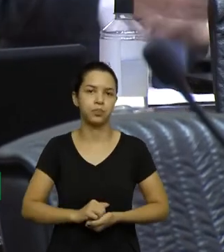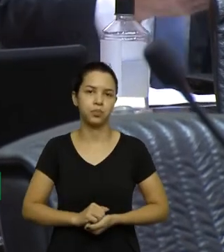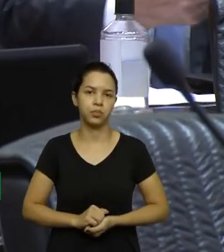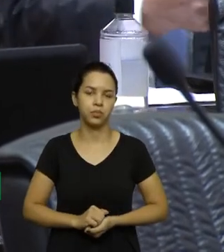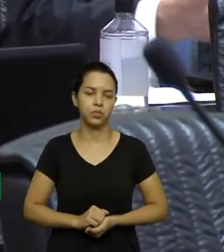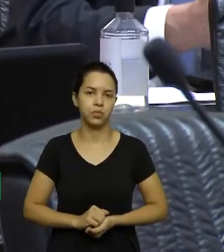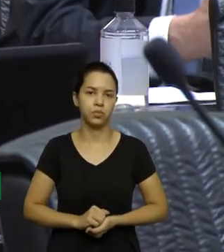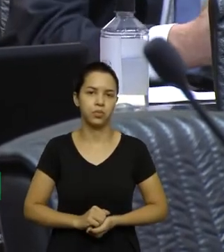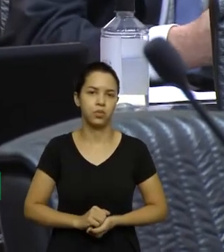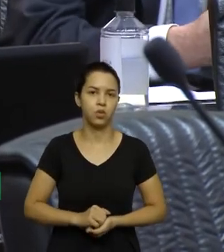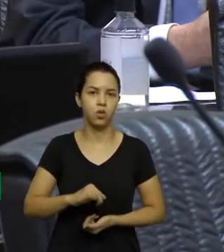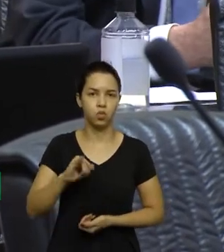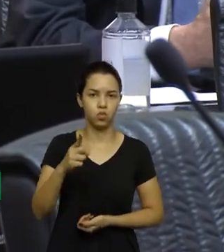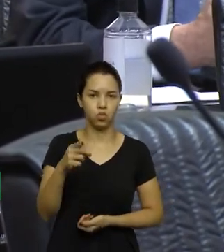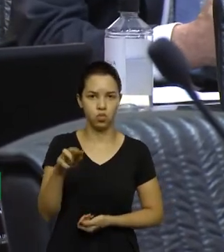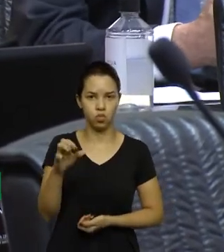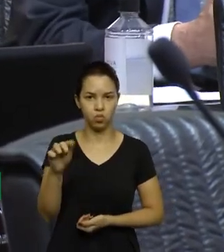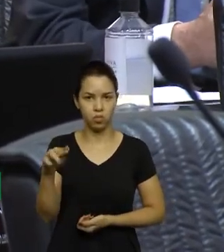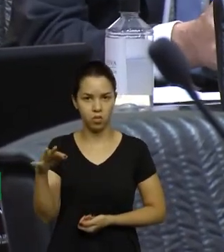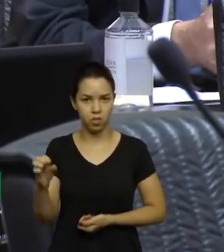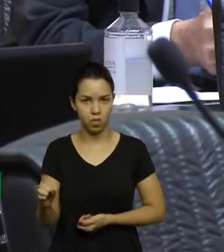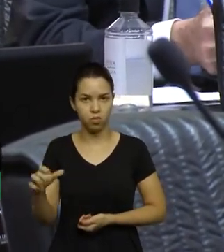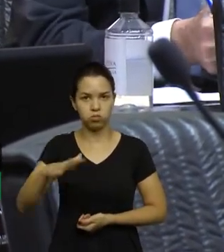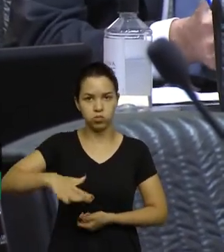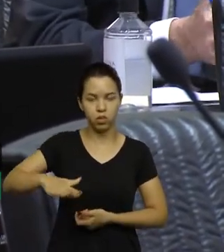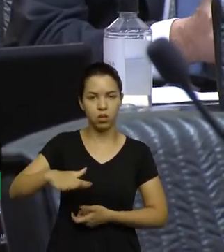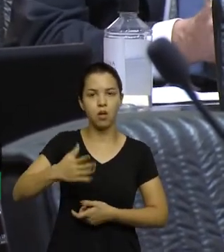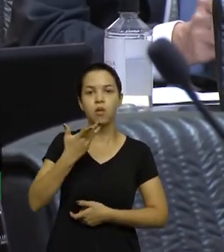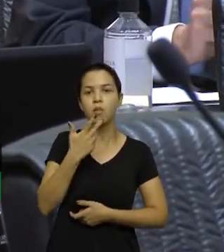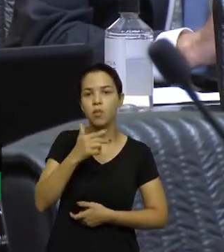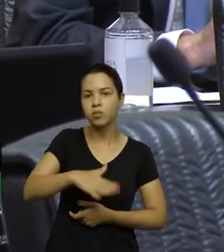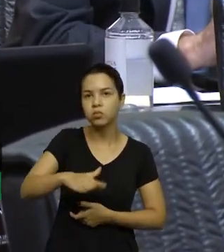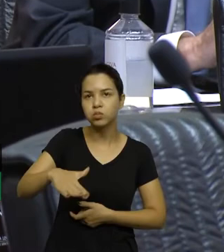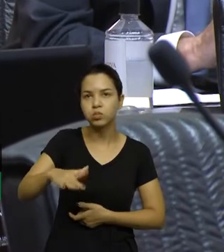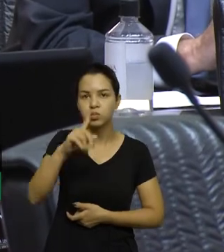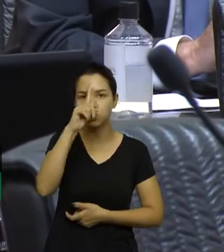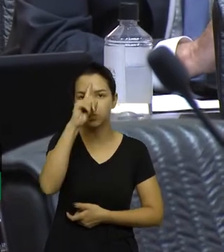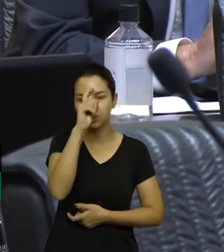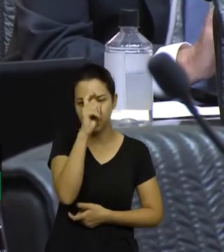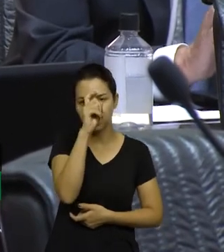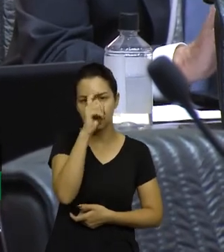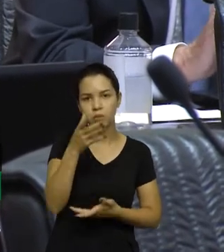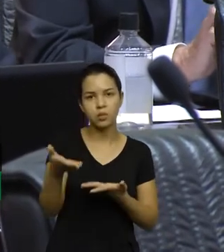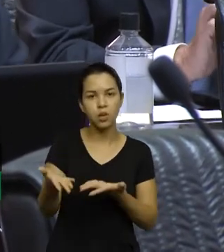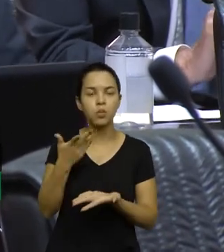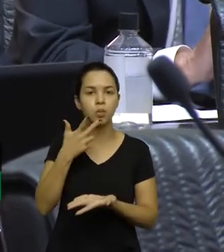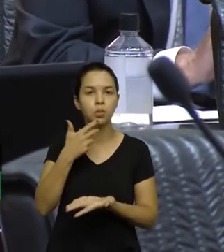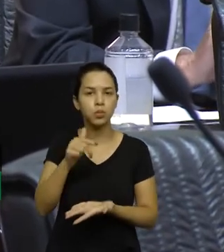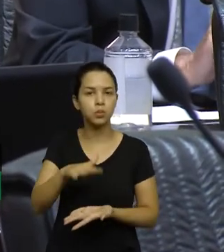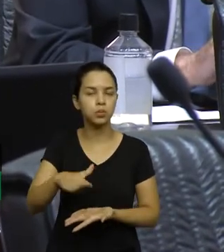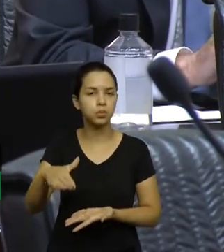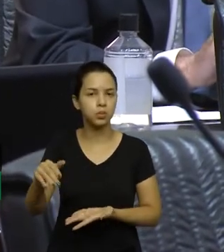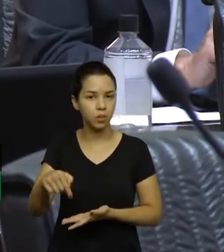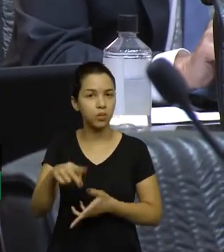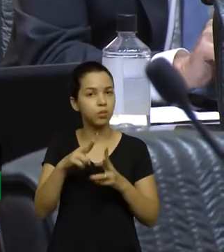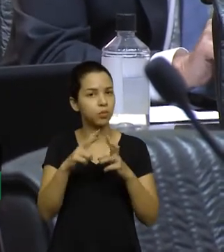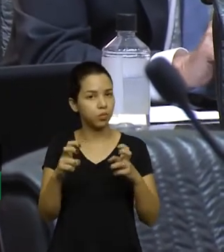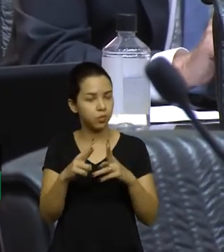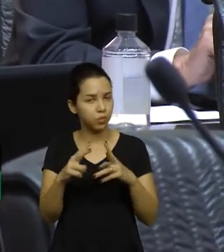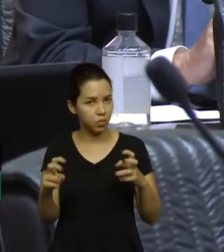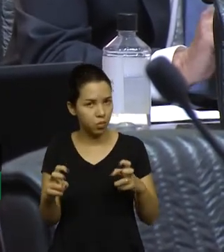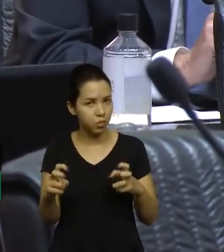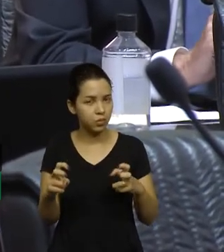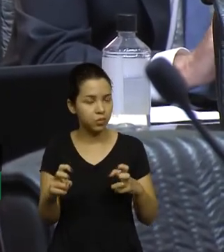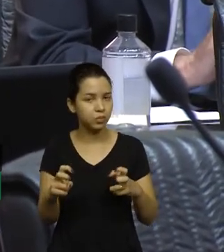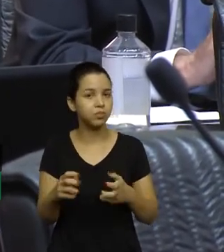Joana de Guzmão, a ala pediátrica do Hospital Infantil Joana de Guzmão, aqui de Florianópolis,